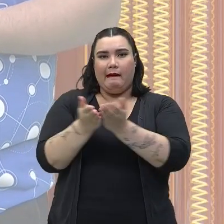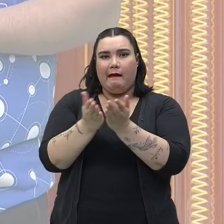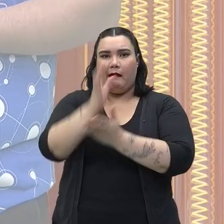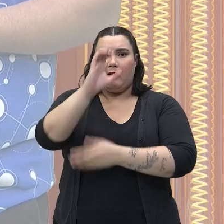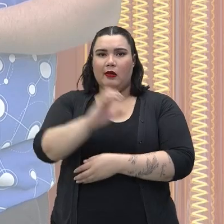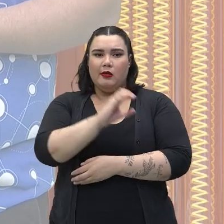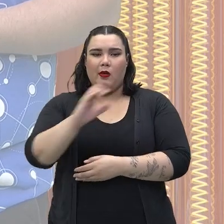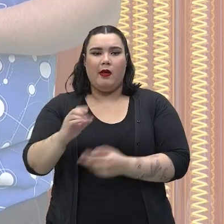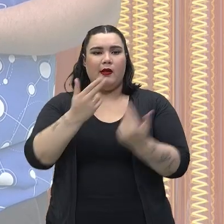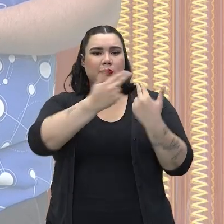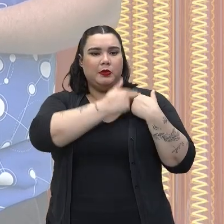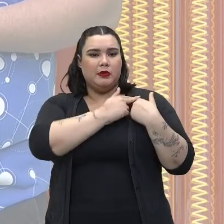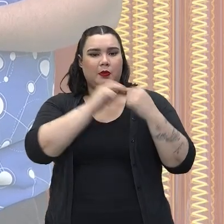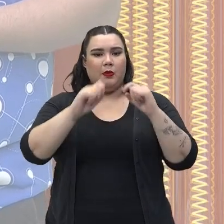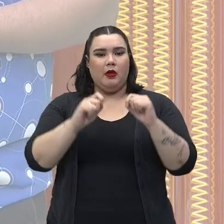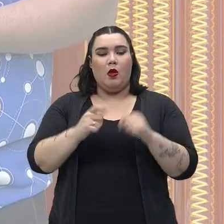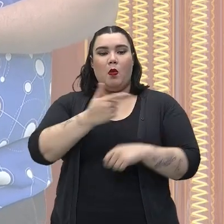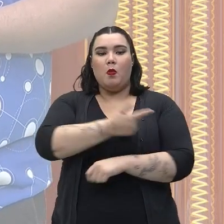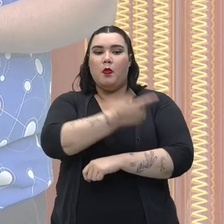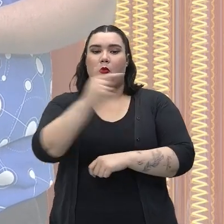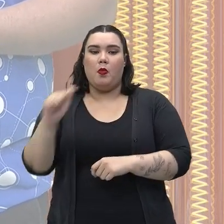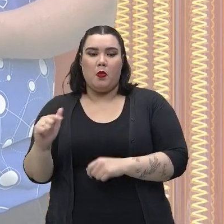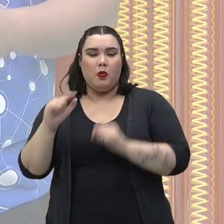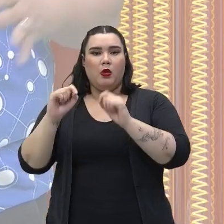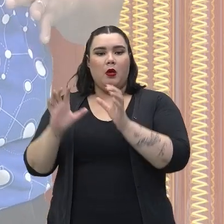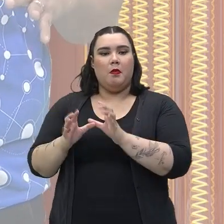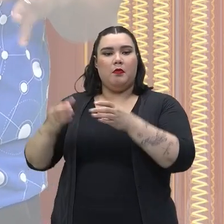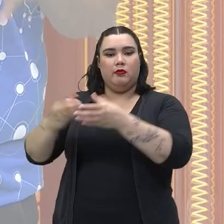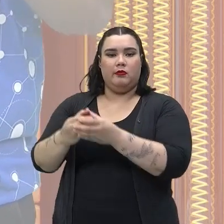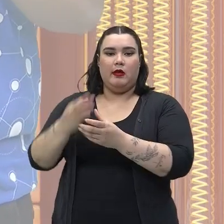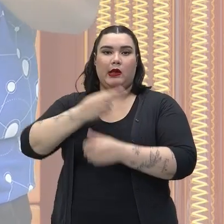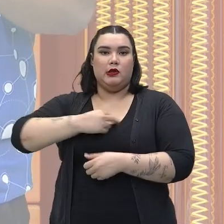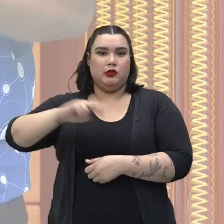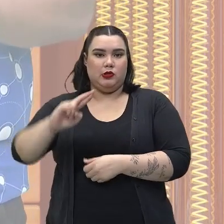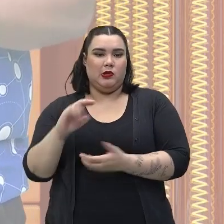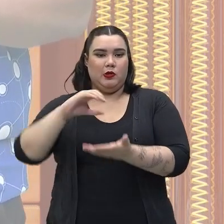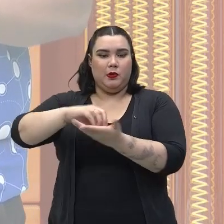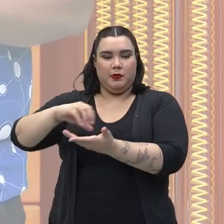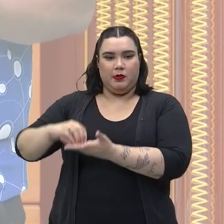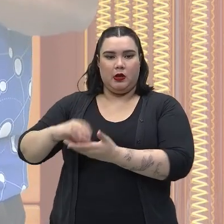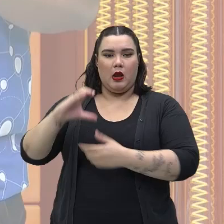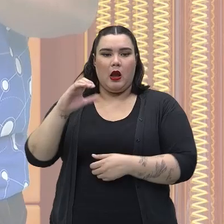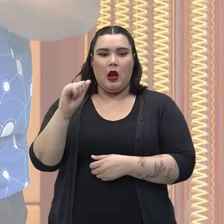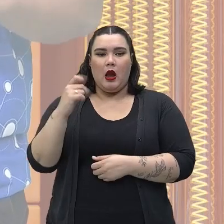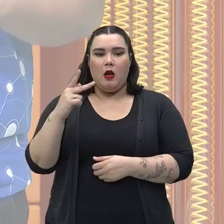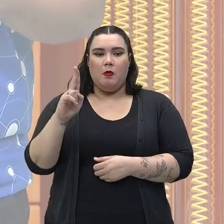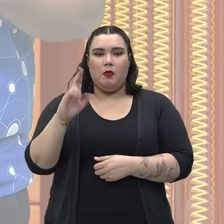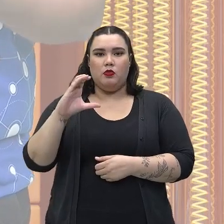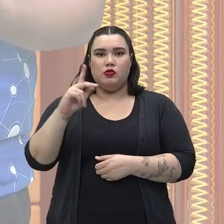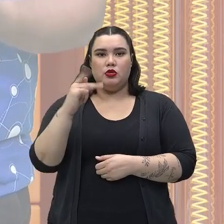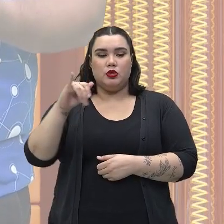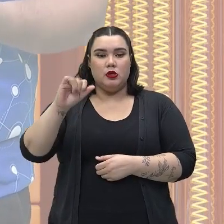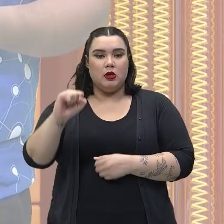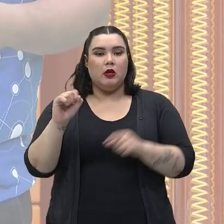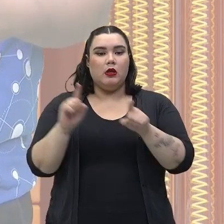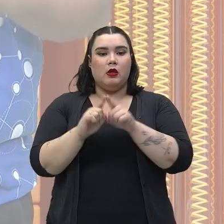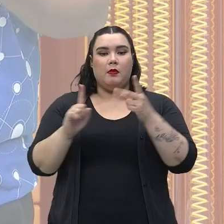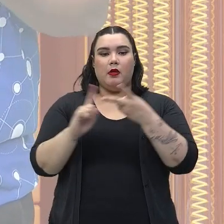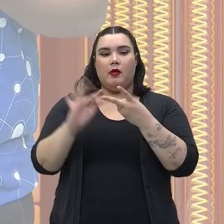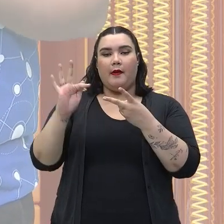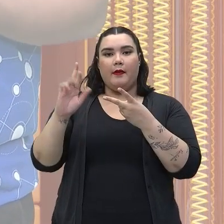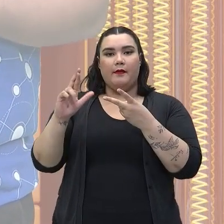as ordens religiosas franciscanas e capuchinhas. Por quê? Porque apesar de eles estarem presentes aqui, eles não eram tão fortes nem